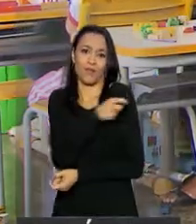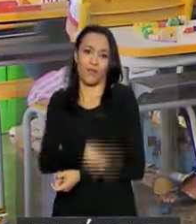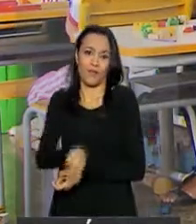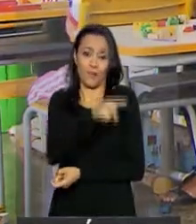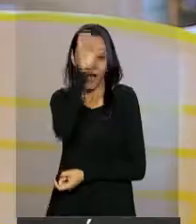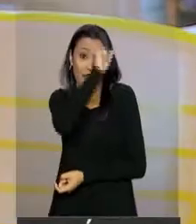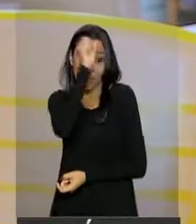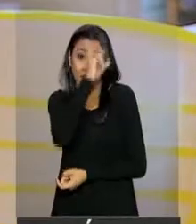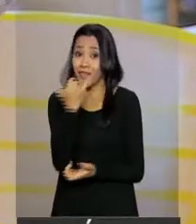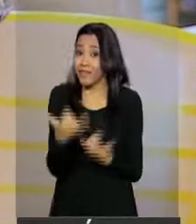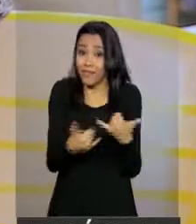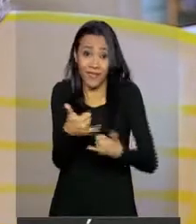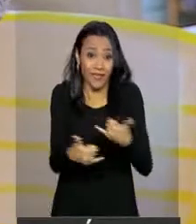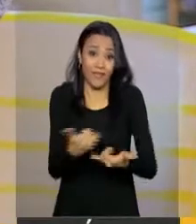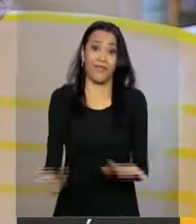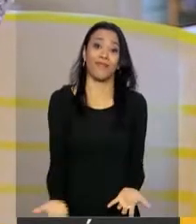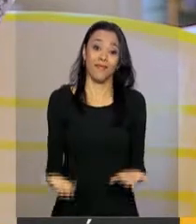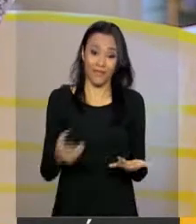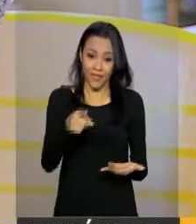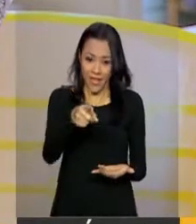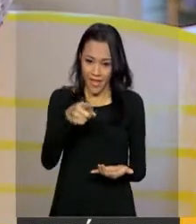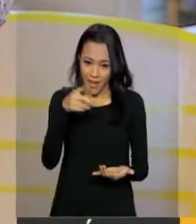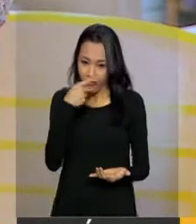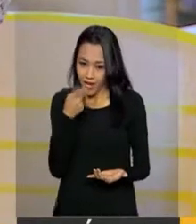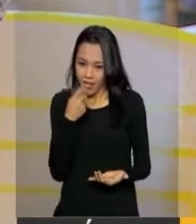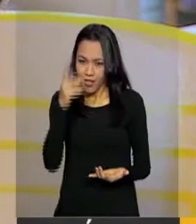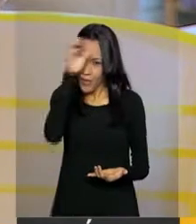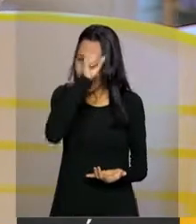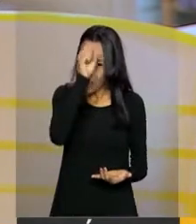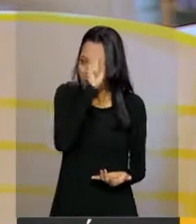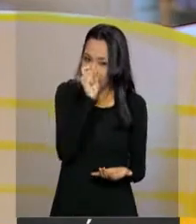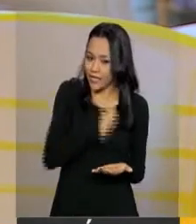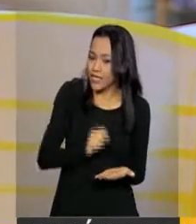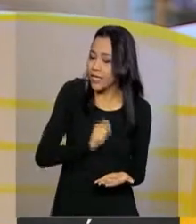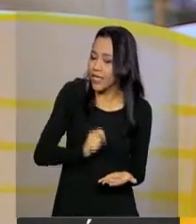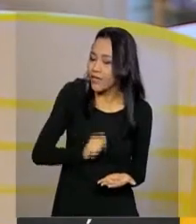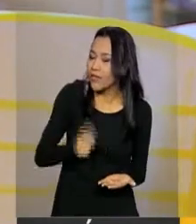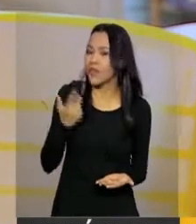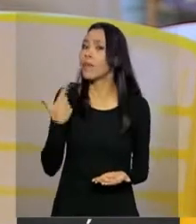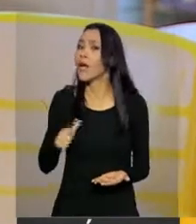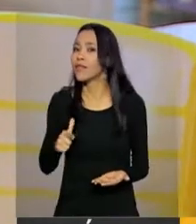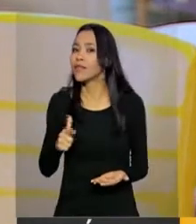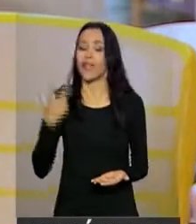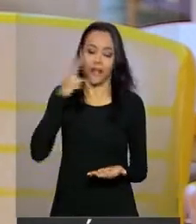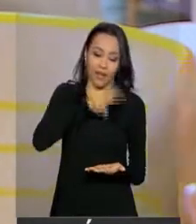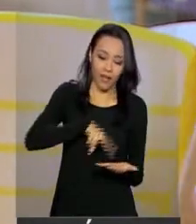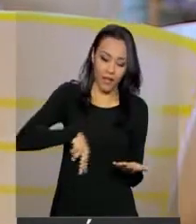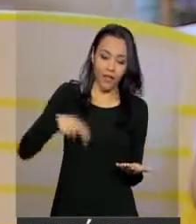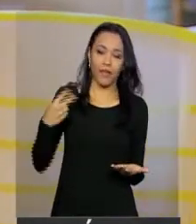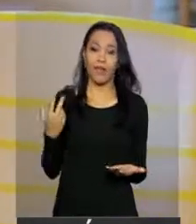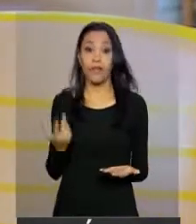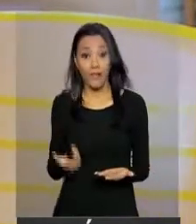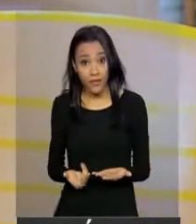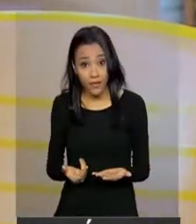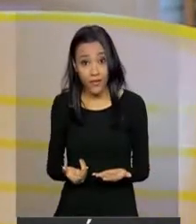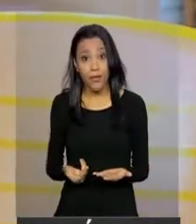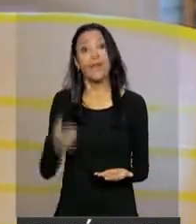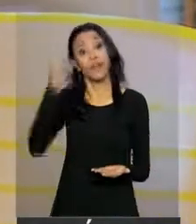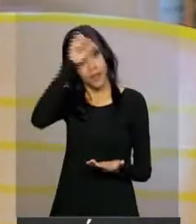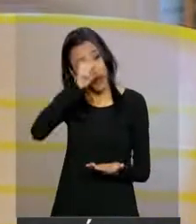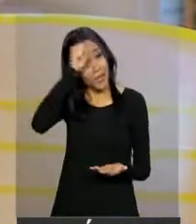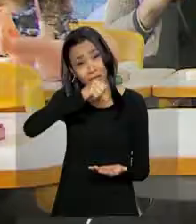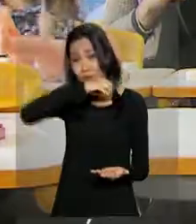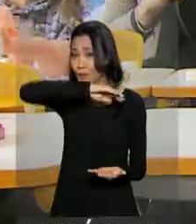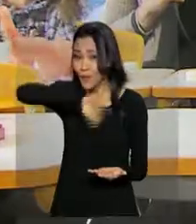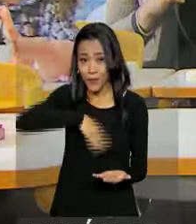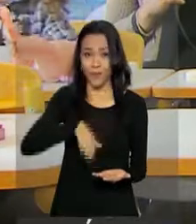aprendem brincando. Eu estou aprendendo a escrever, que mais? Ler, estou aprendendo